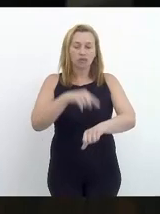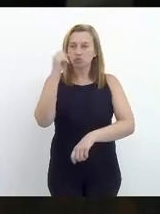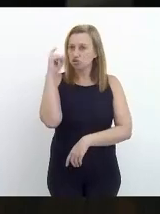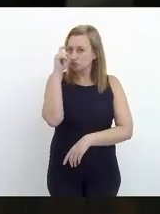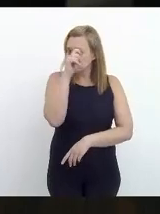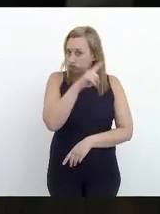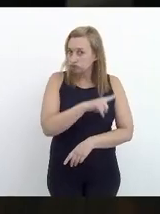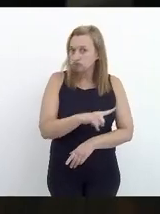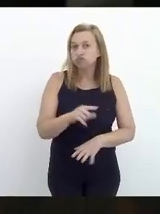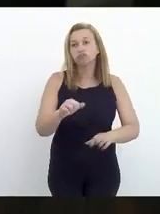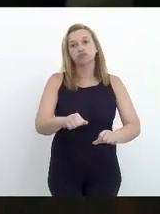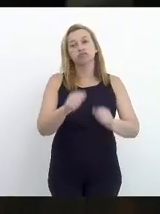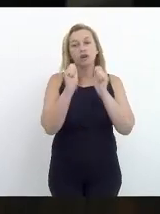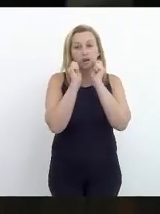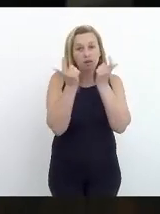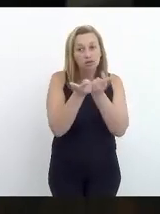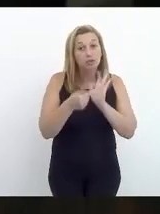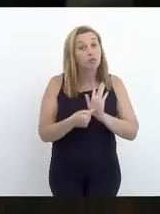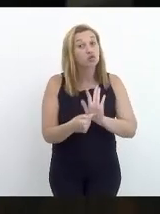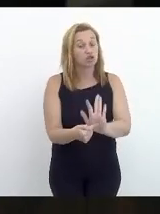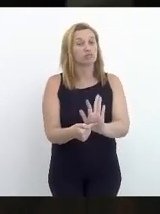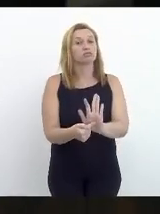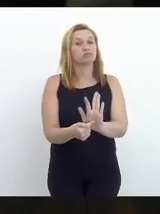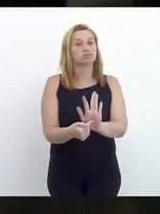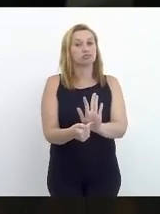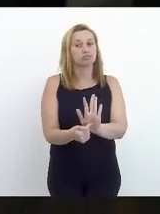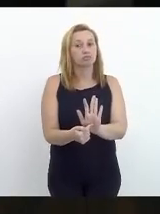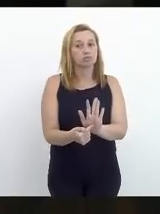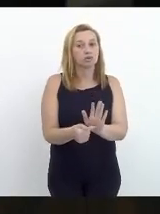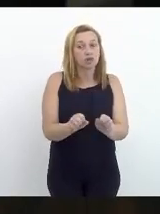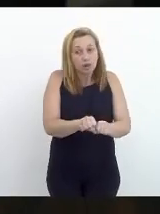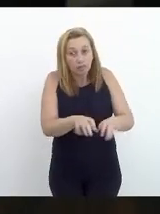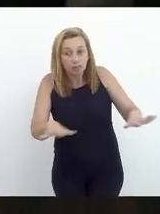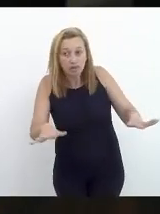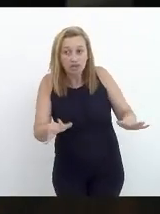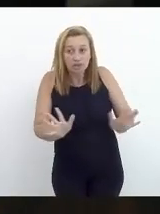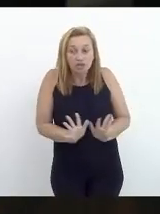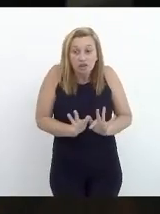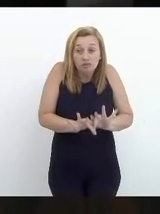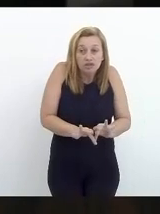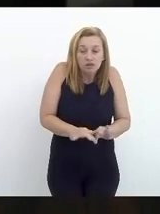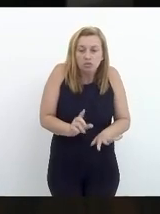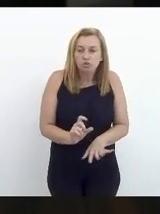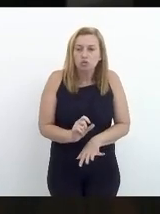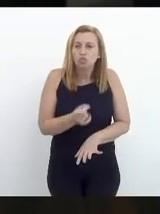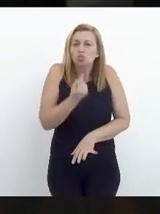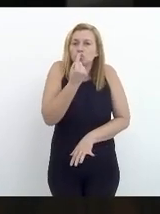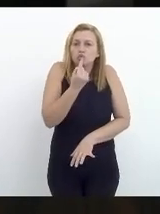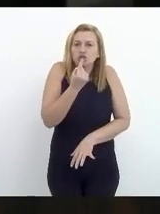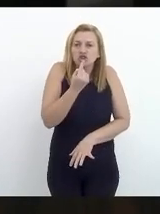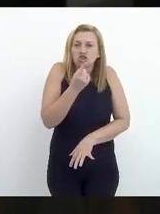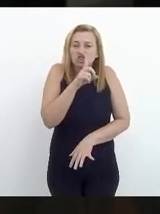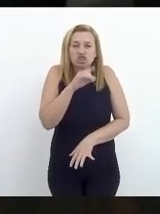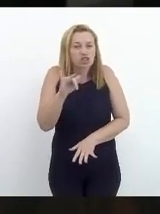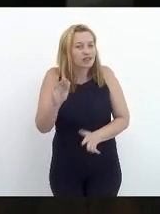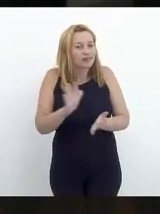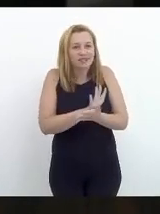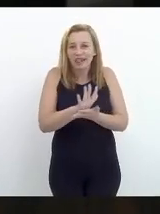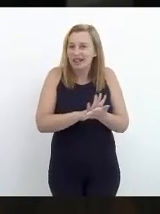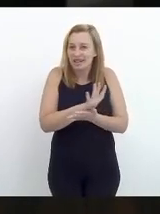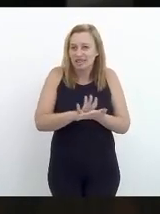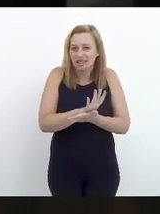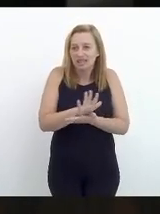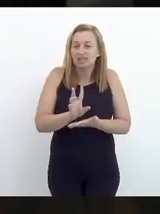difíceis, a Assembleia tem dado demonstrações. Foi assim na pandemia, quando não fechamos nenhum único dia. Nós tivemos todas